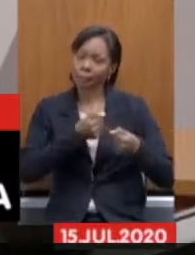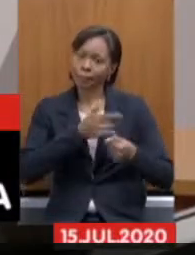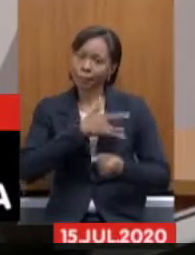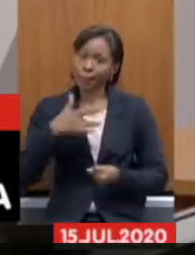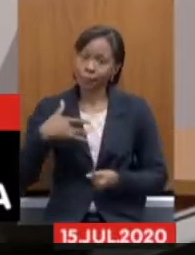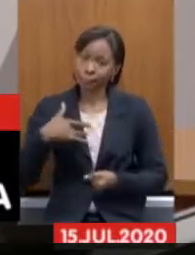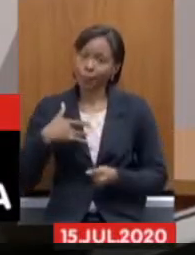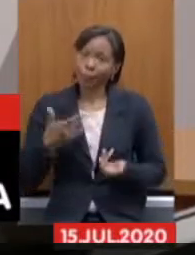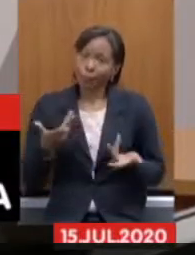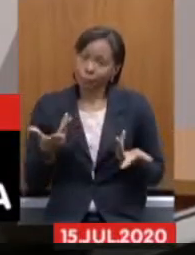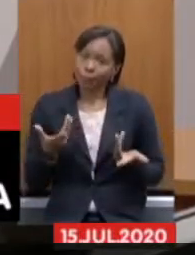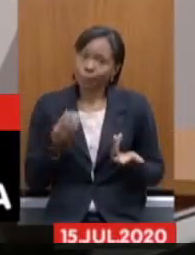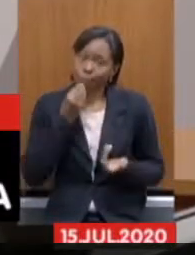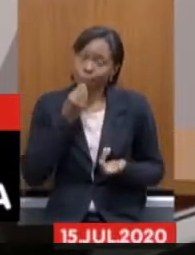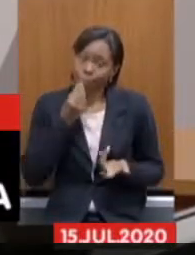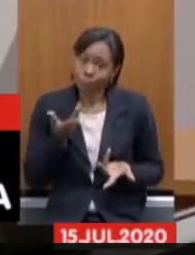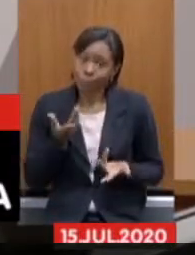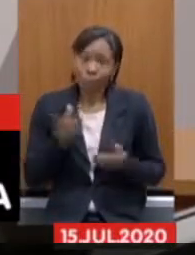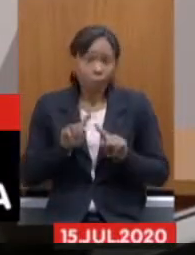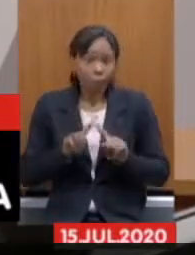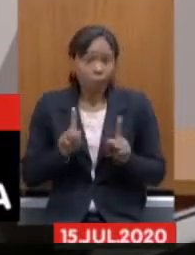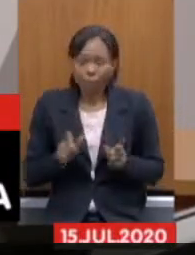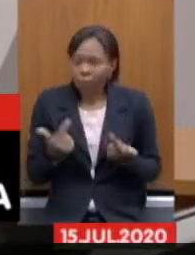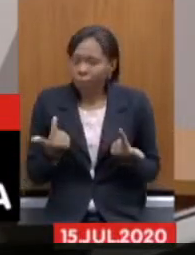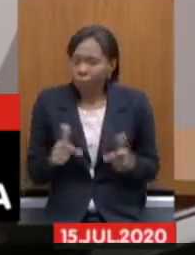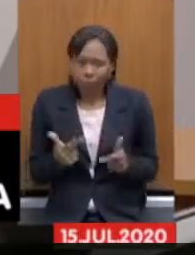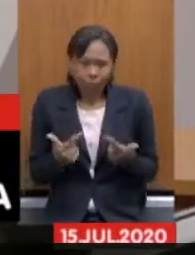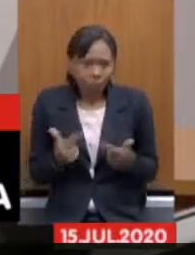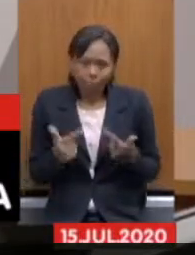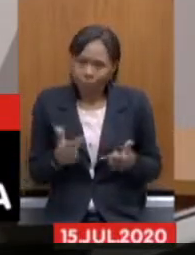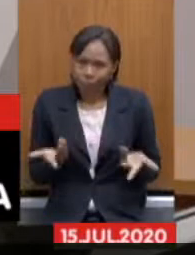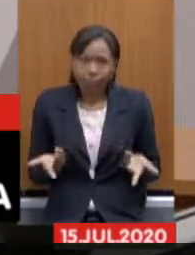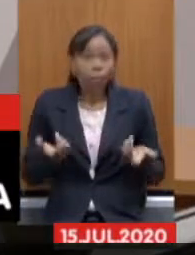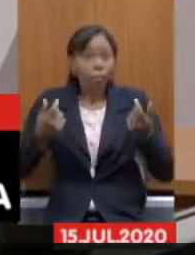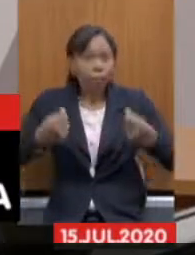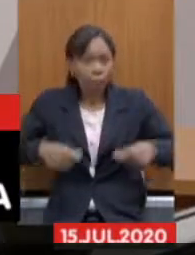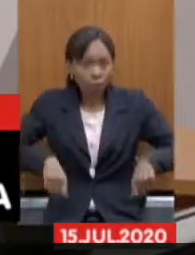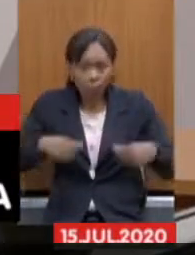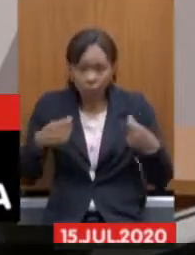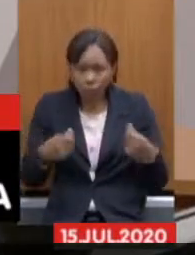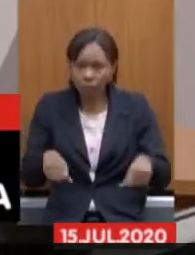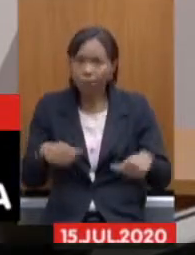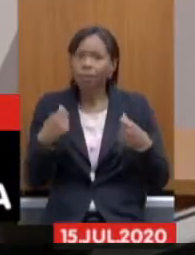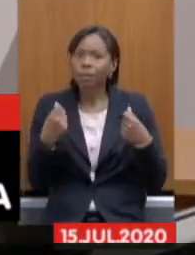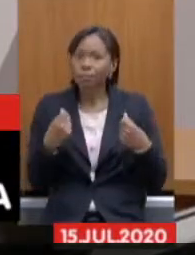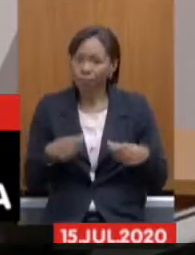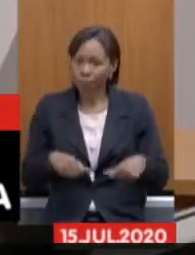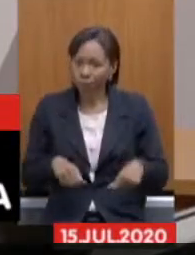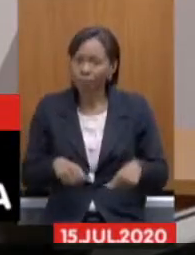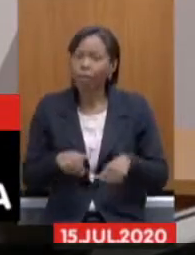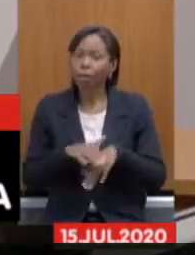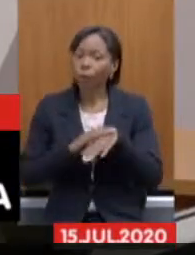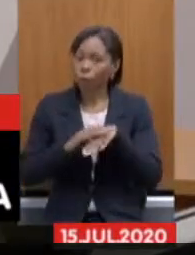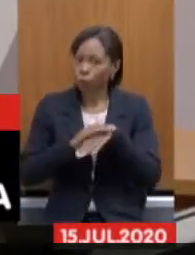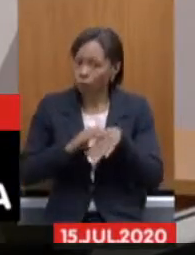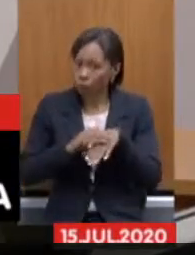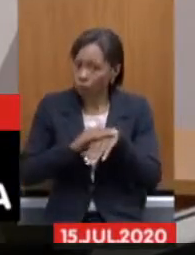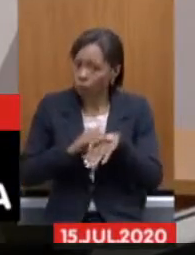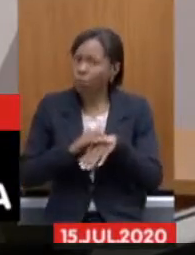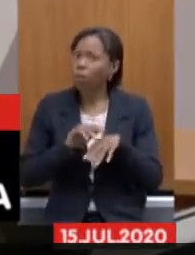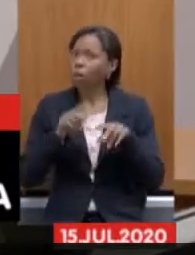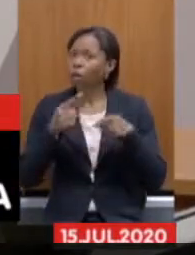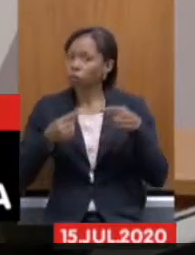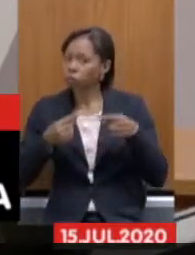saúde para a gente ter satisfação do usuário não temos e precisamos de fato é ter uma discussão em cima